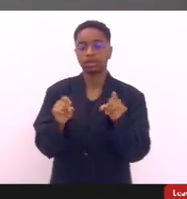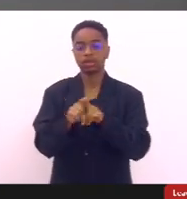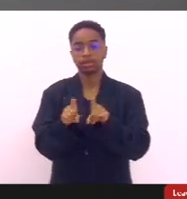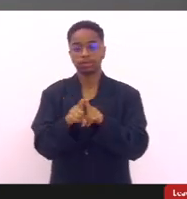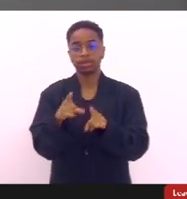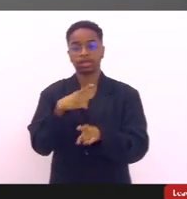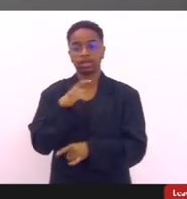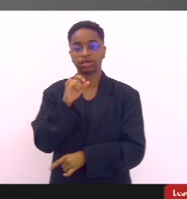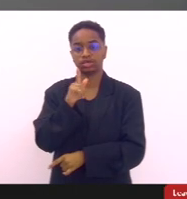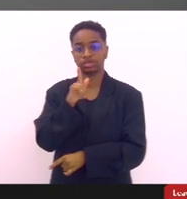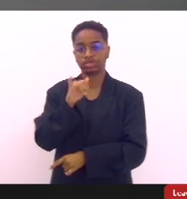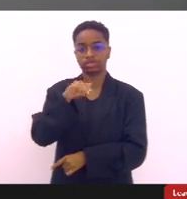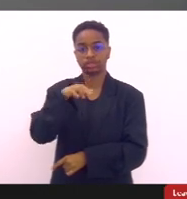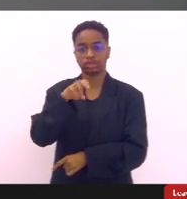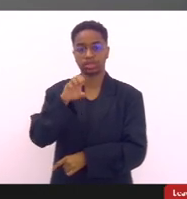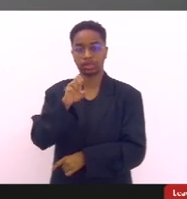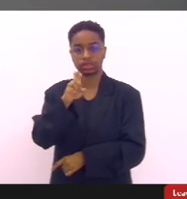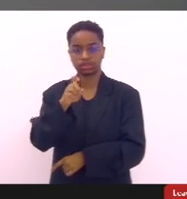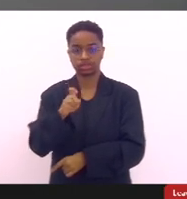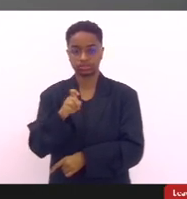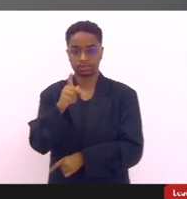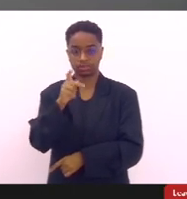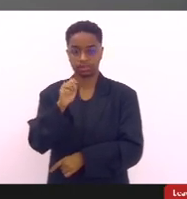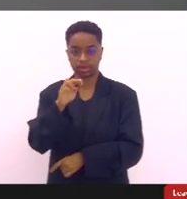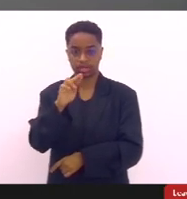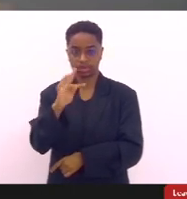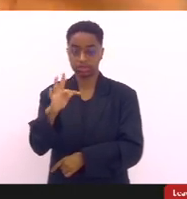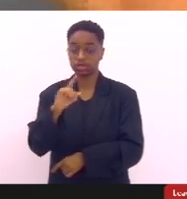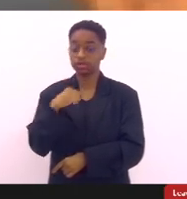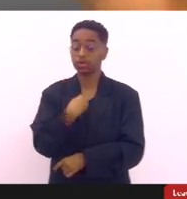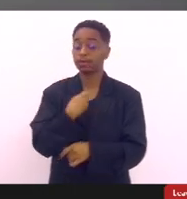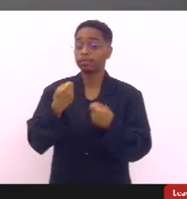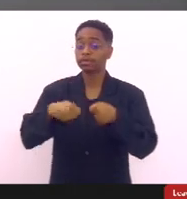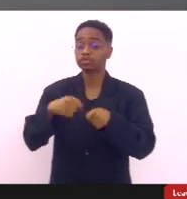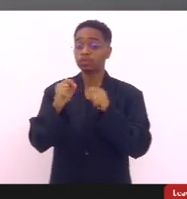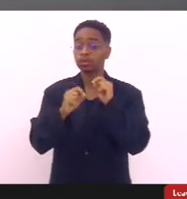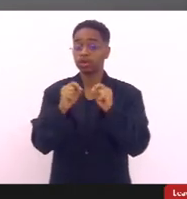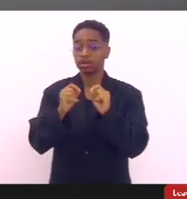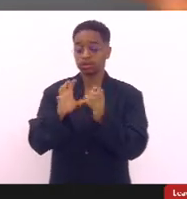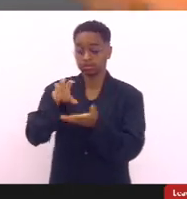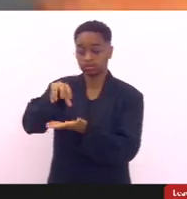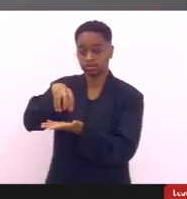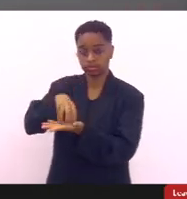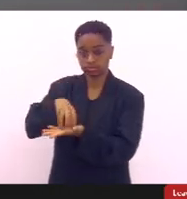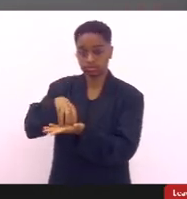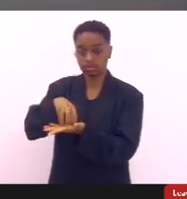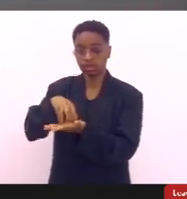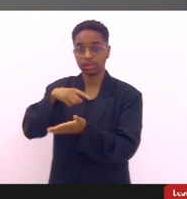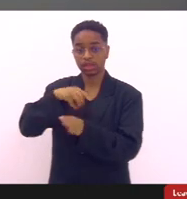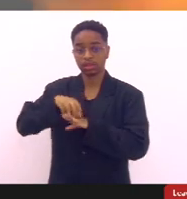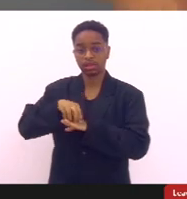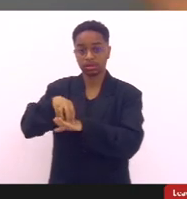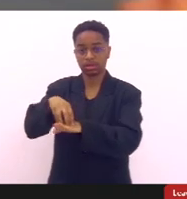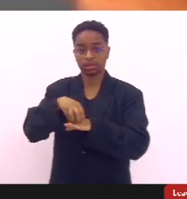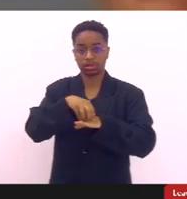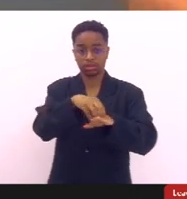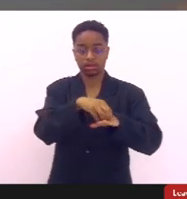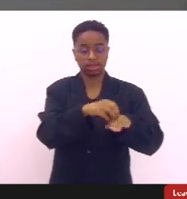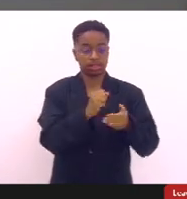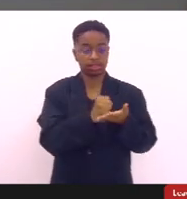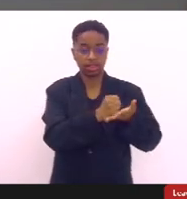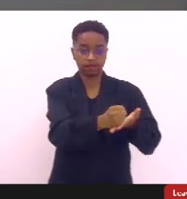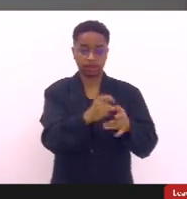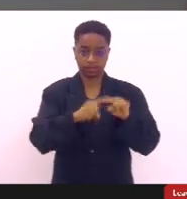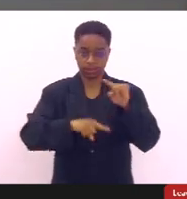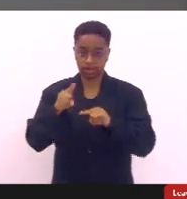o GeneXpert. Então, nós precisamos simplesmente de uma unidade móvel de raio-x com esses equipamentos e